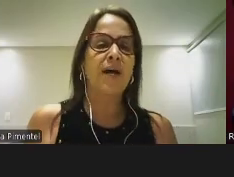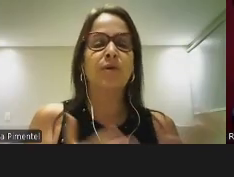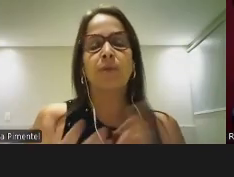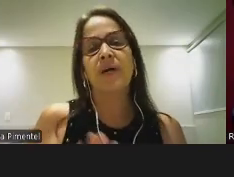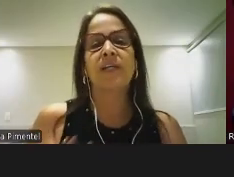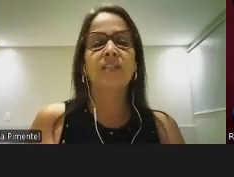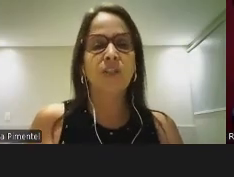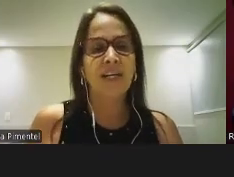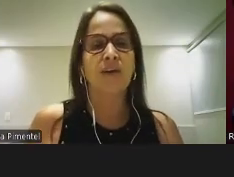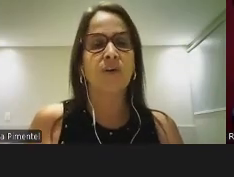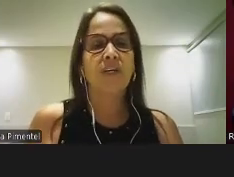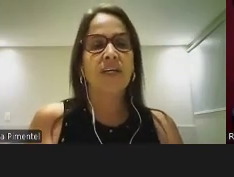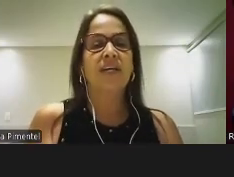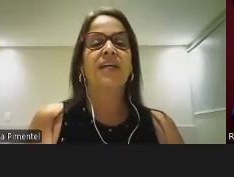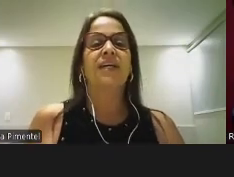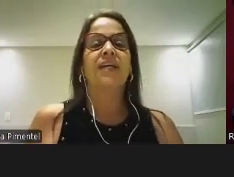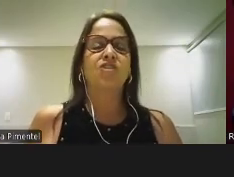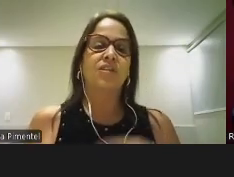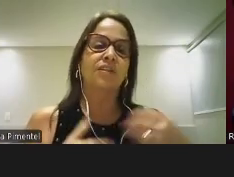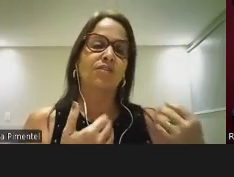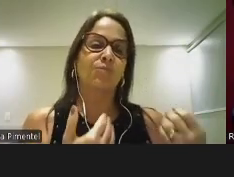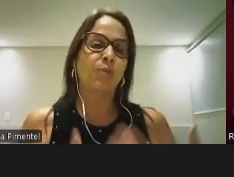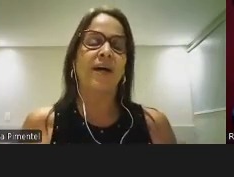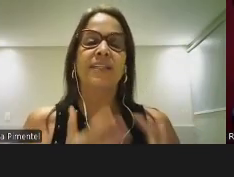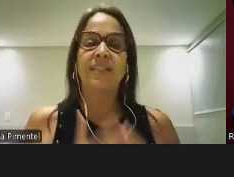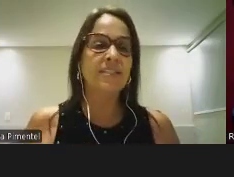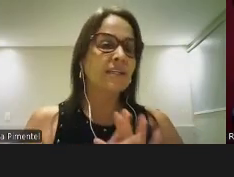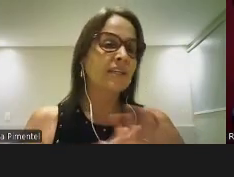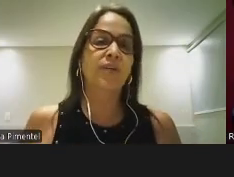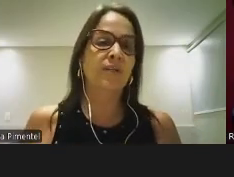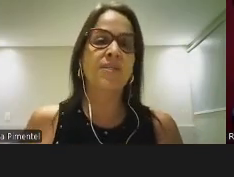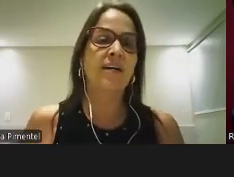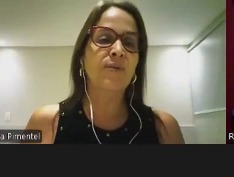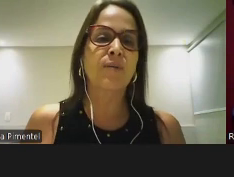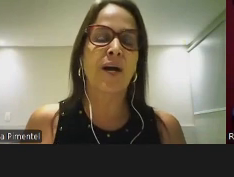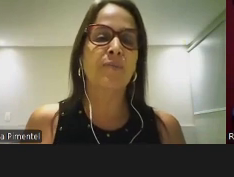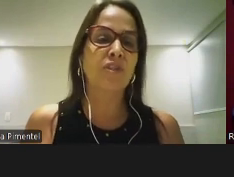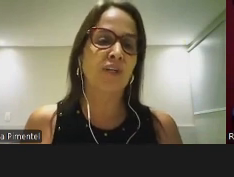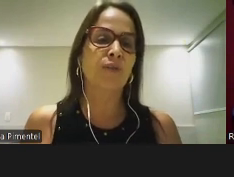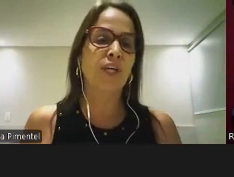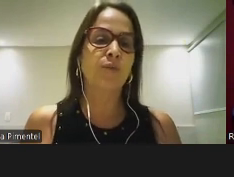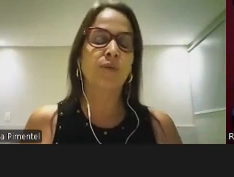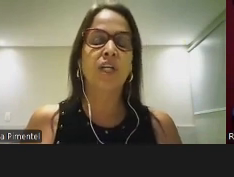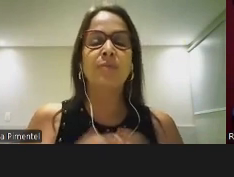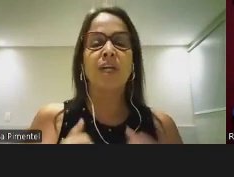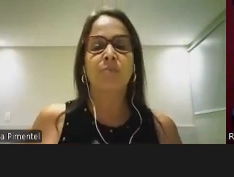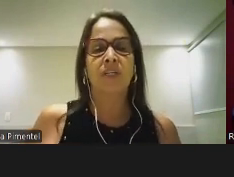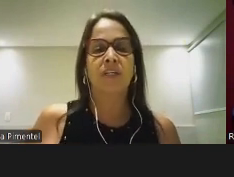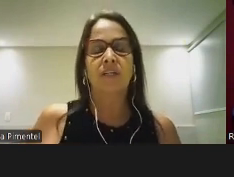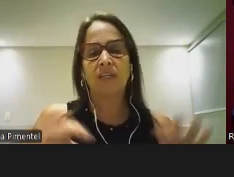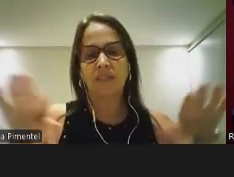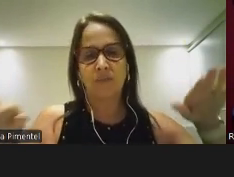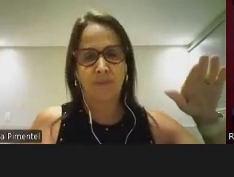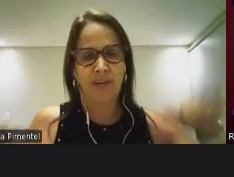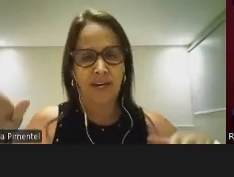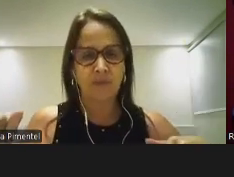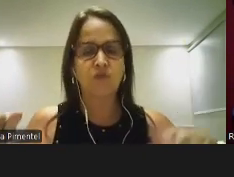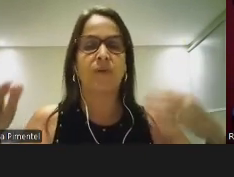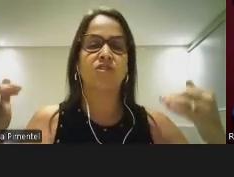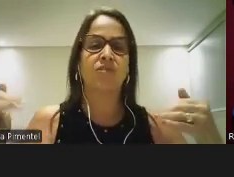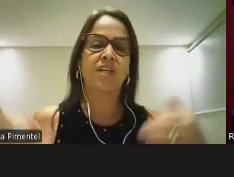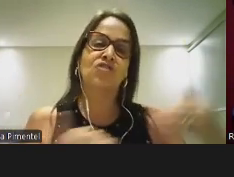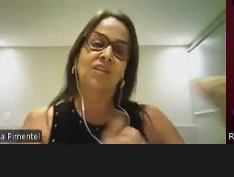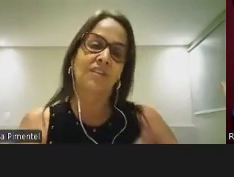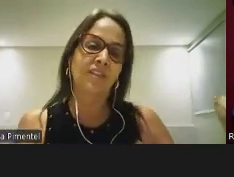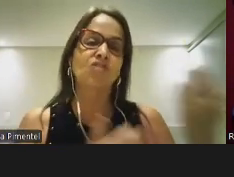usar CPAP ou aparelho intraoral. Meu pai disse que não ia usar o CPAP de jeito nenhum, e minha mãe, que são